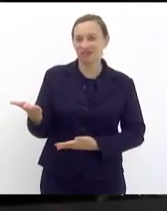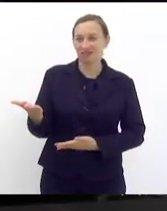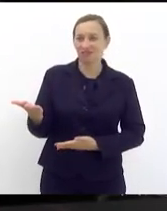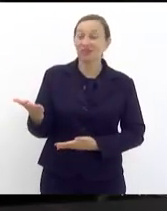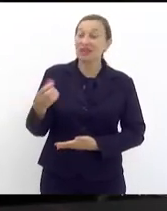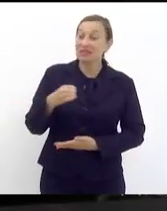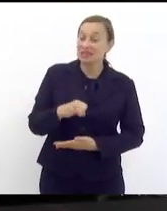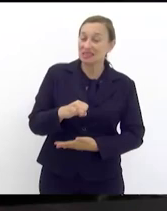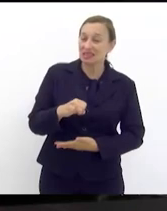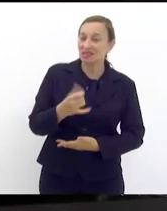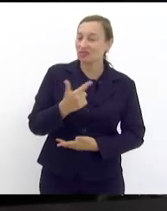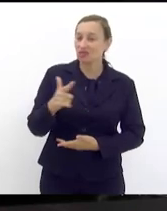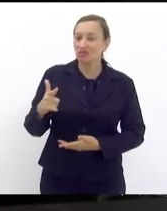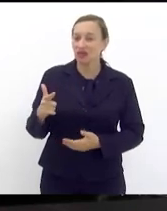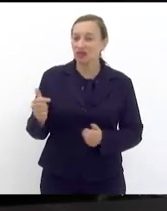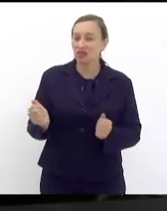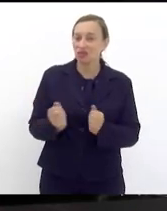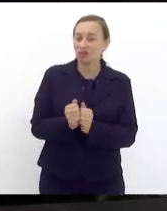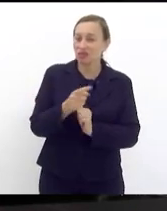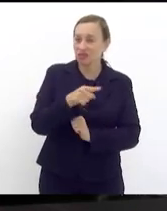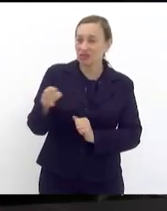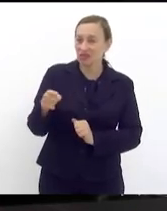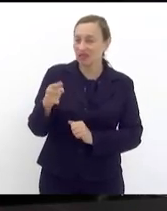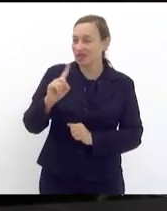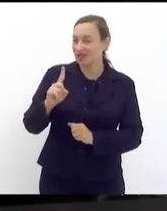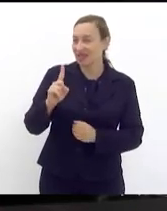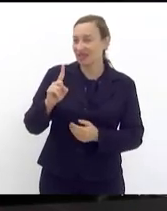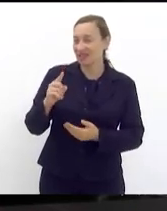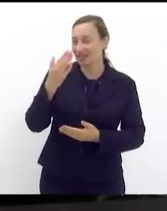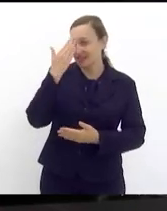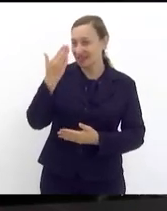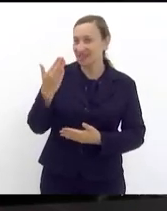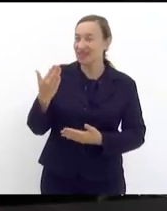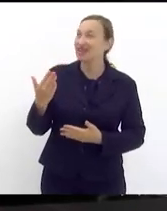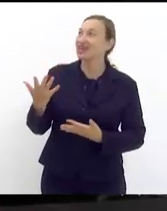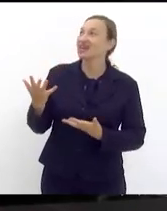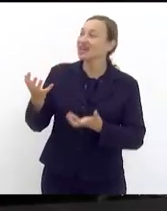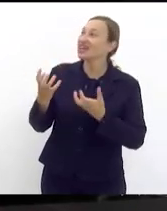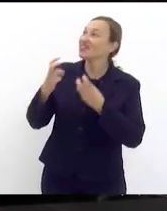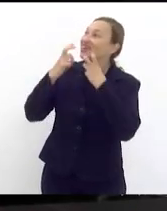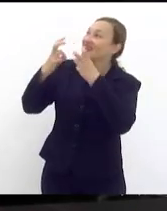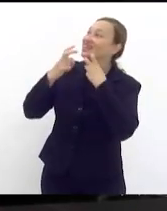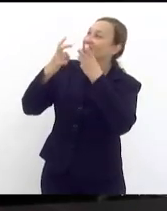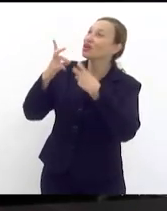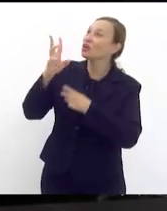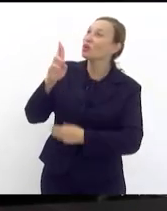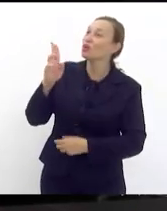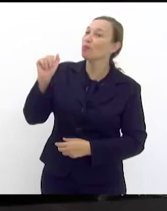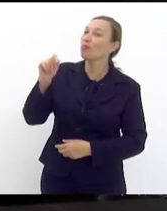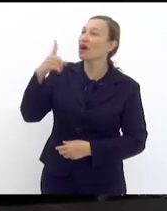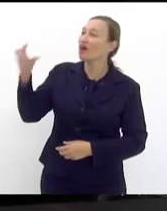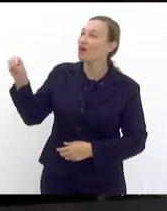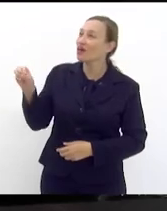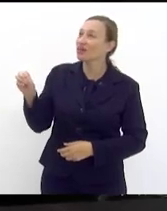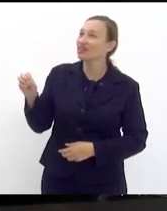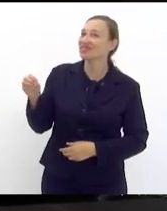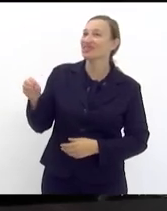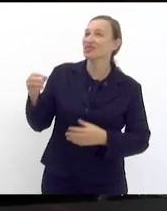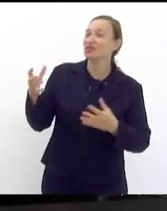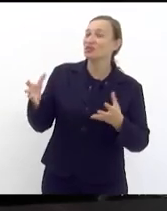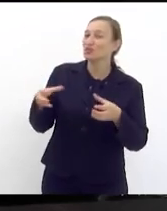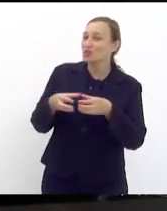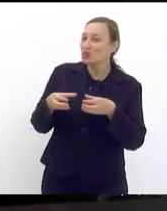estaria acontecendo. E, por último, querendo ouvir um grito de Rubão, Rubão, meu amigo Júnior lá, que trouxe uma galera boa.